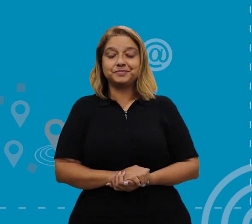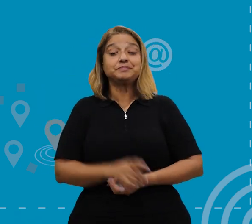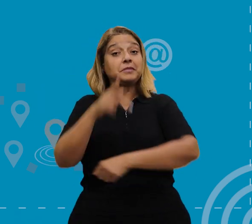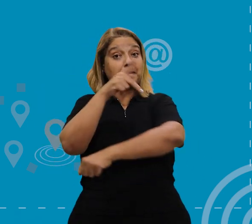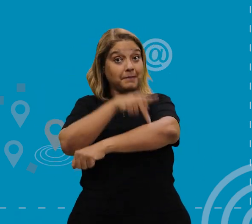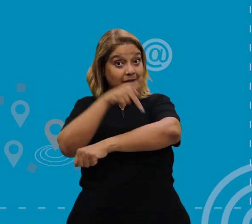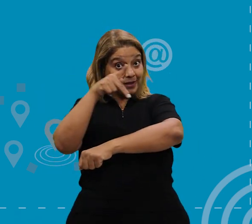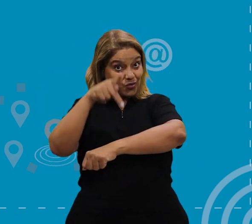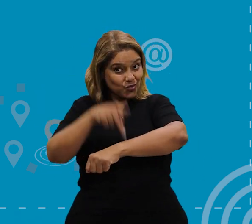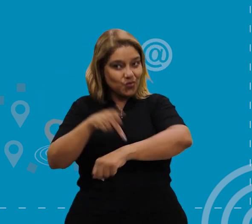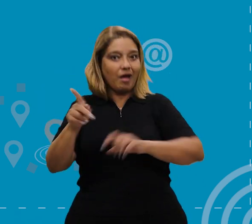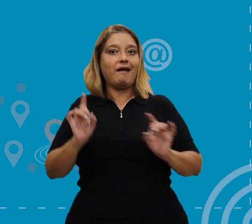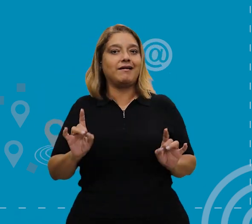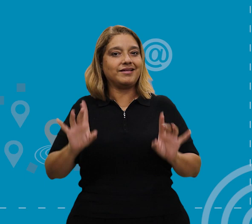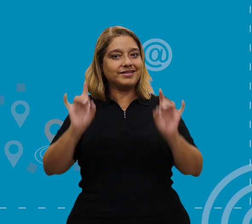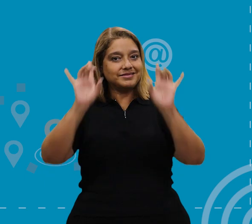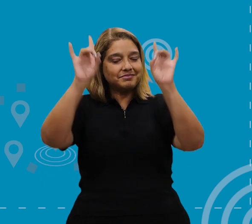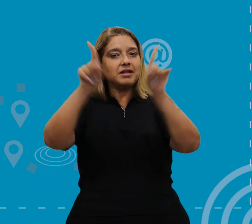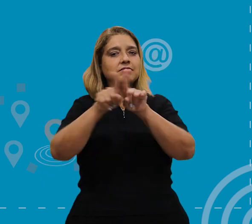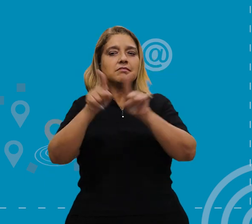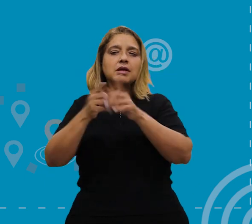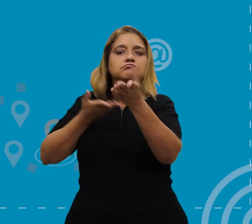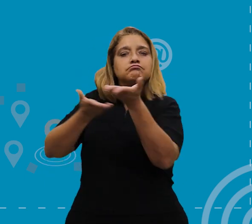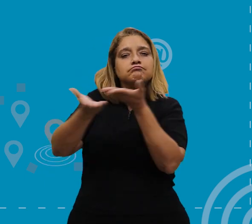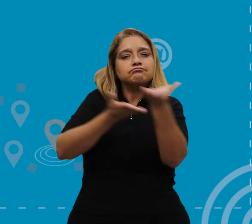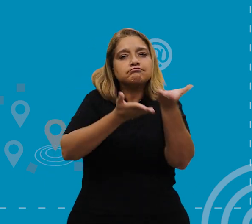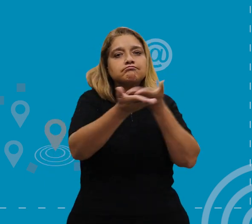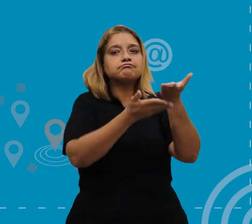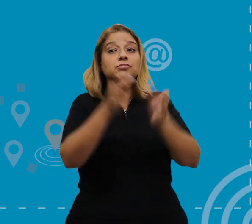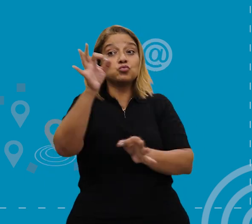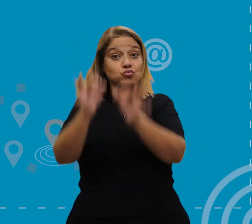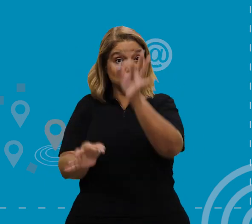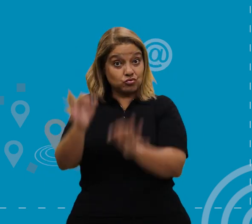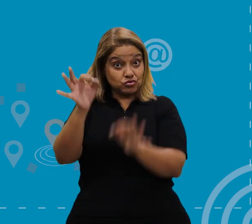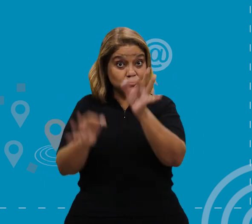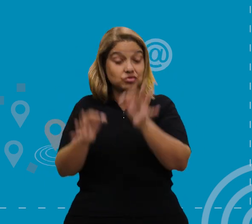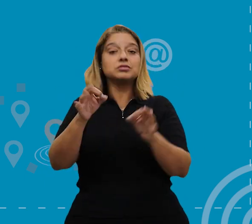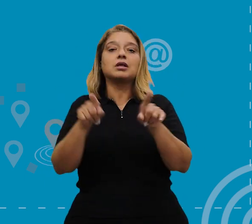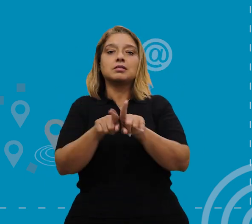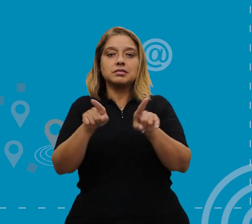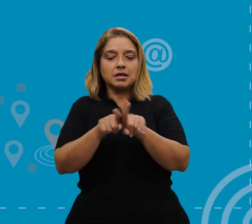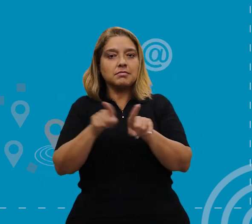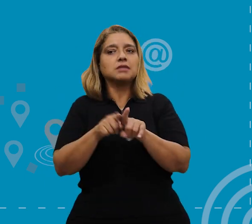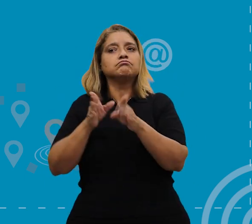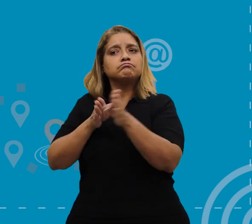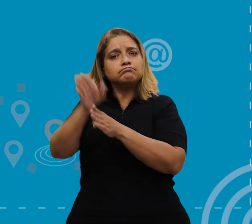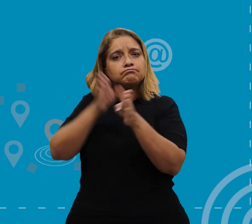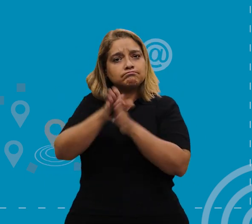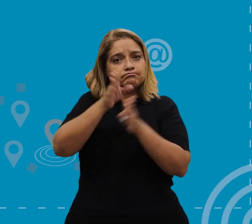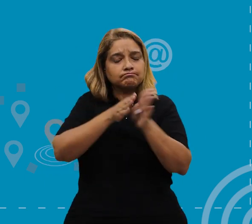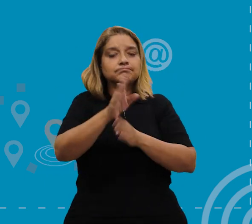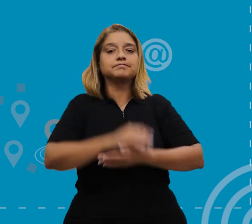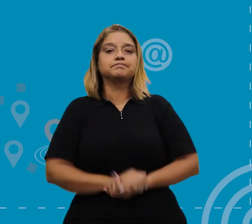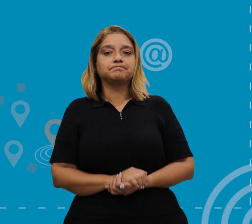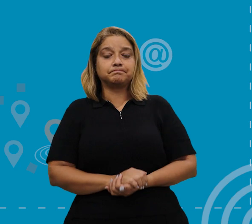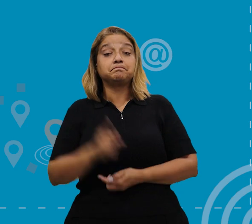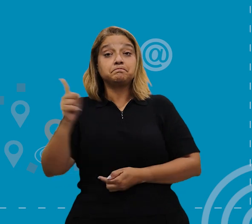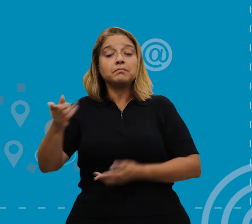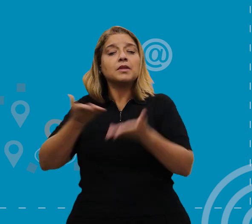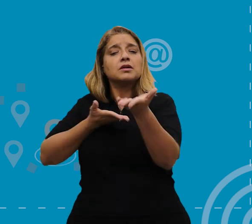Goiânia, pedagoga, especialista em mediação extrajudicial e